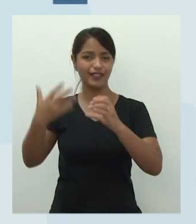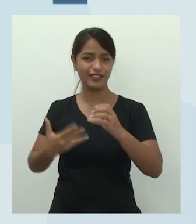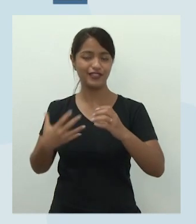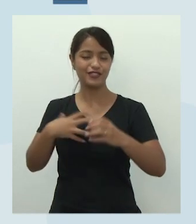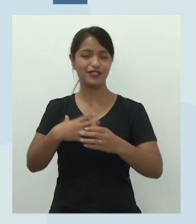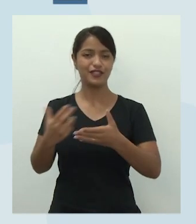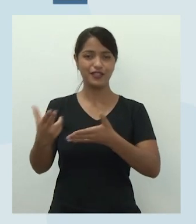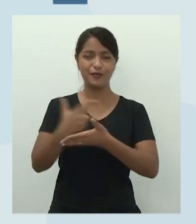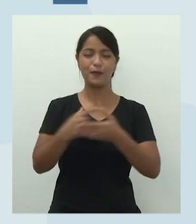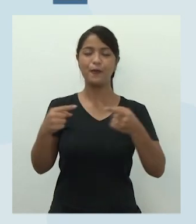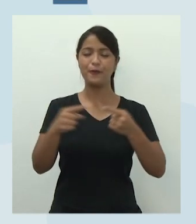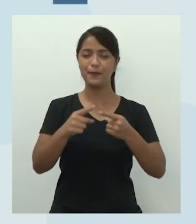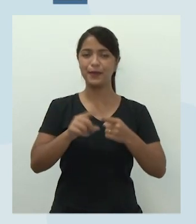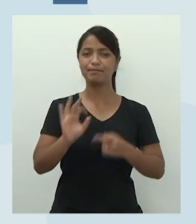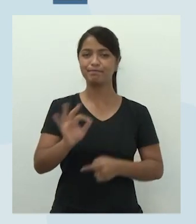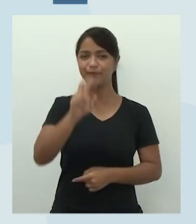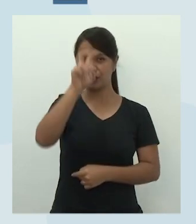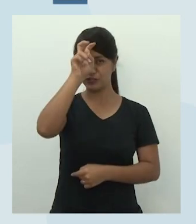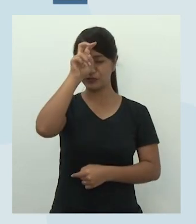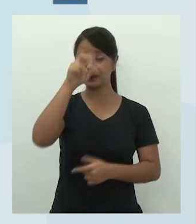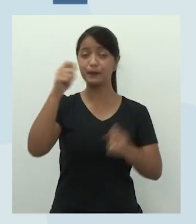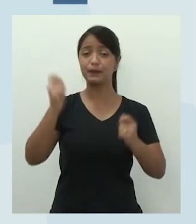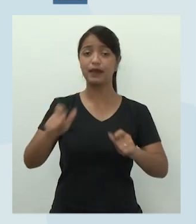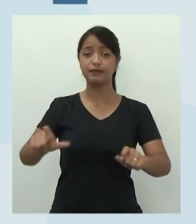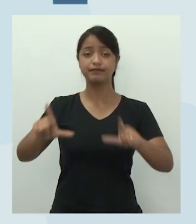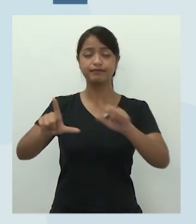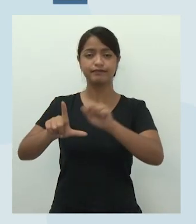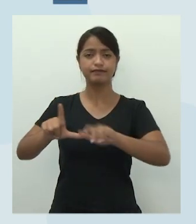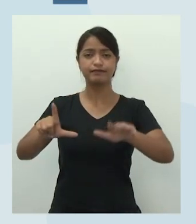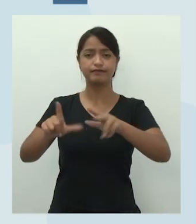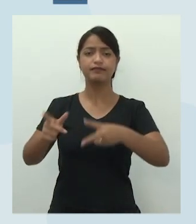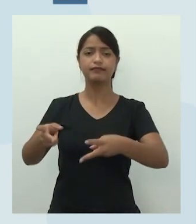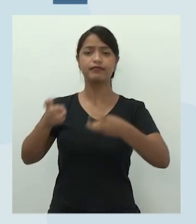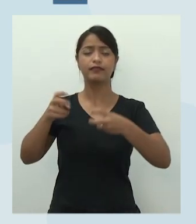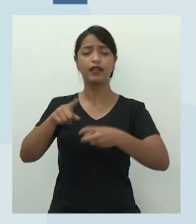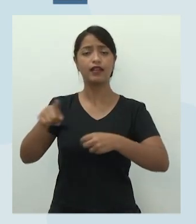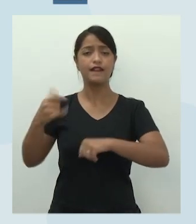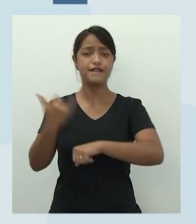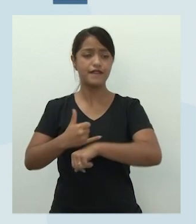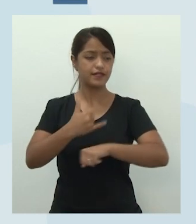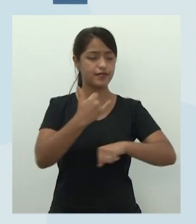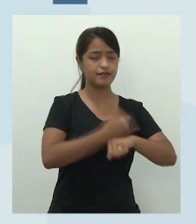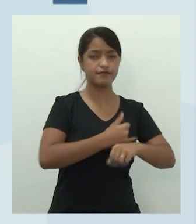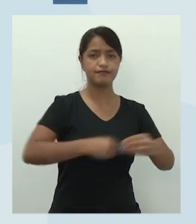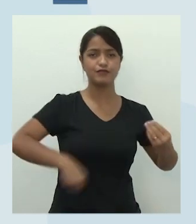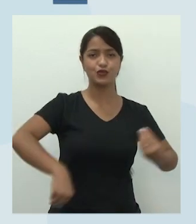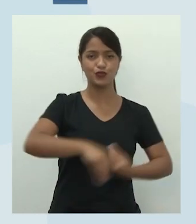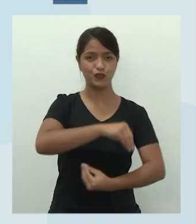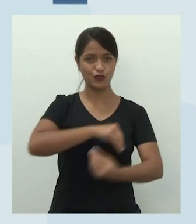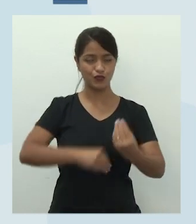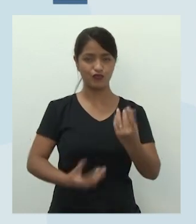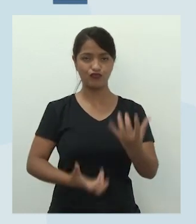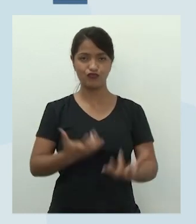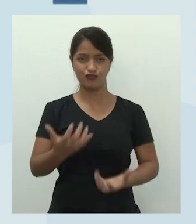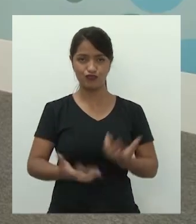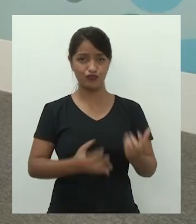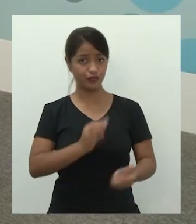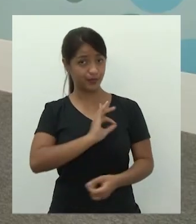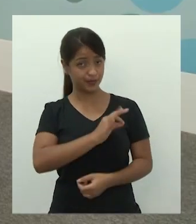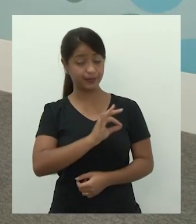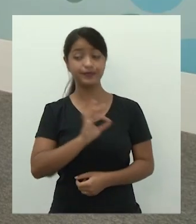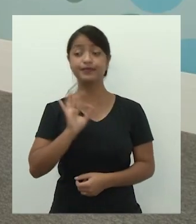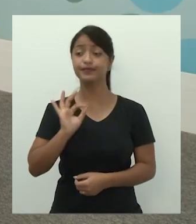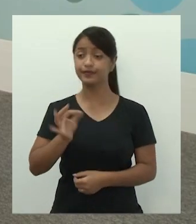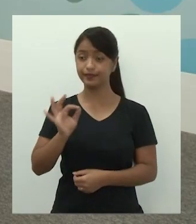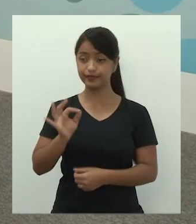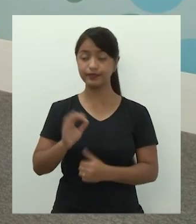desenho, e a gente consegue perfeitamente observar eles fazendo a fundição dos metais aí, né, professora Janaína? Exato. E muitos